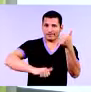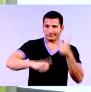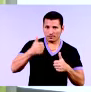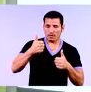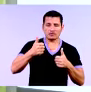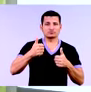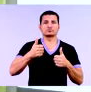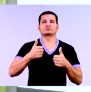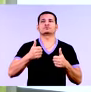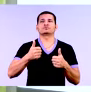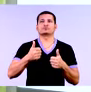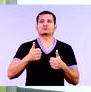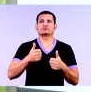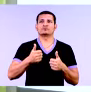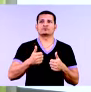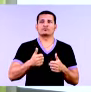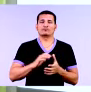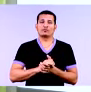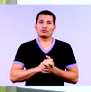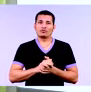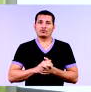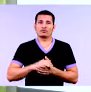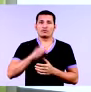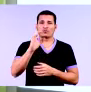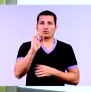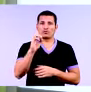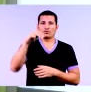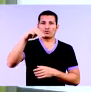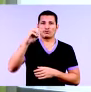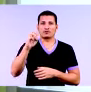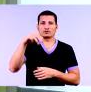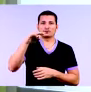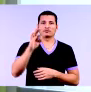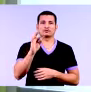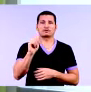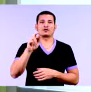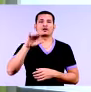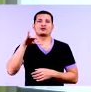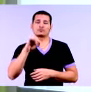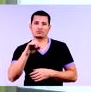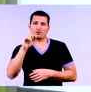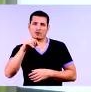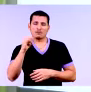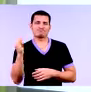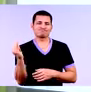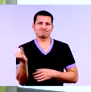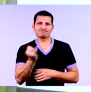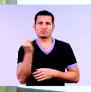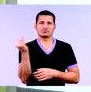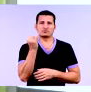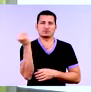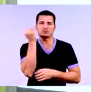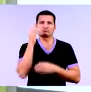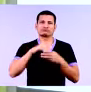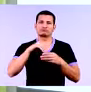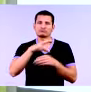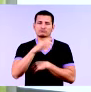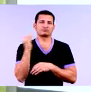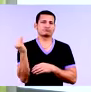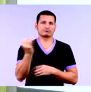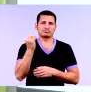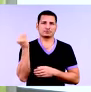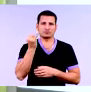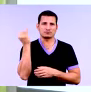chegar, os comentários são uma chave muito importante, um conteúdo, uma parte muito